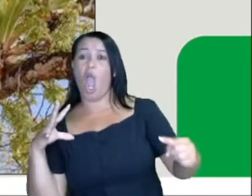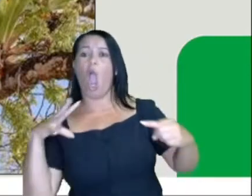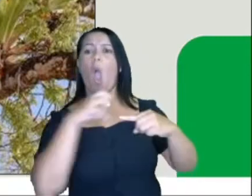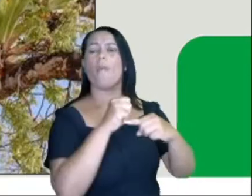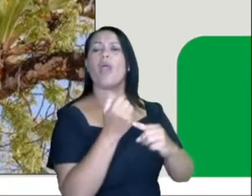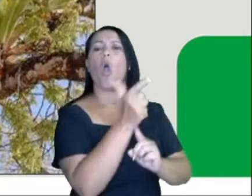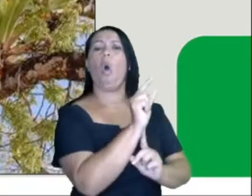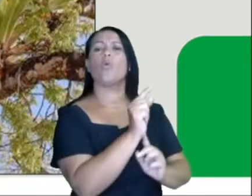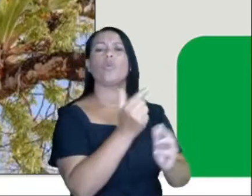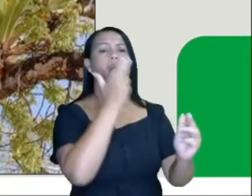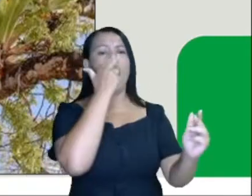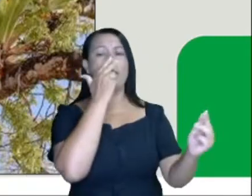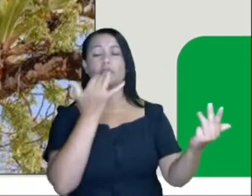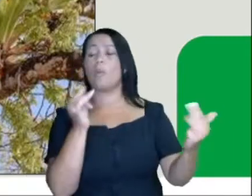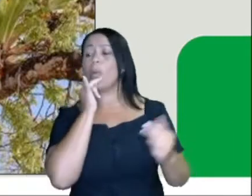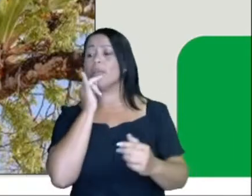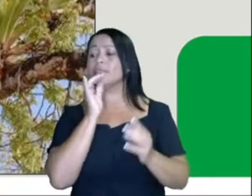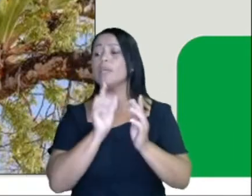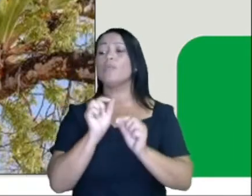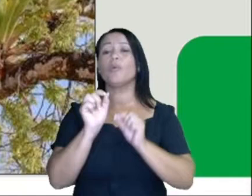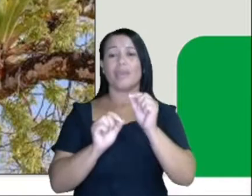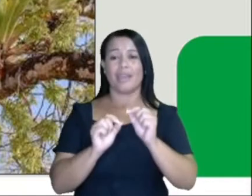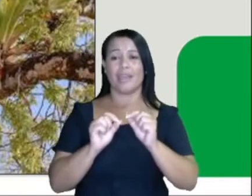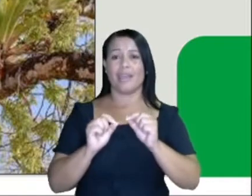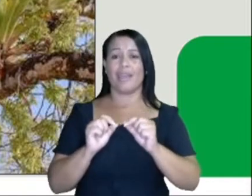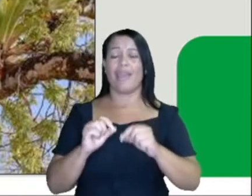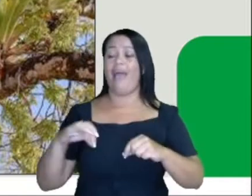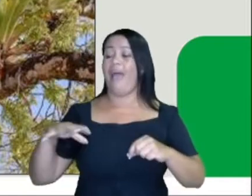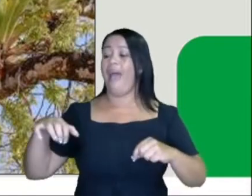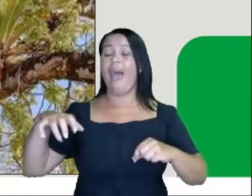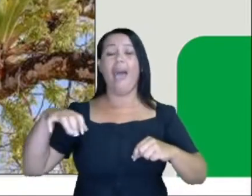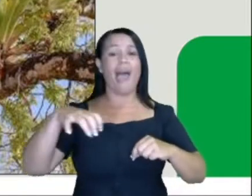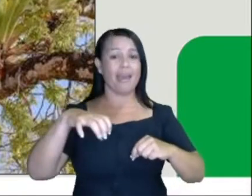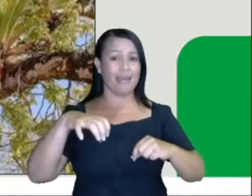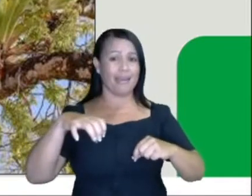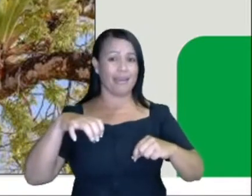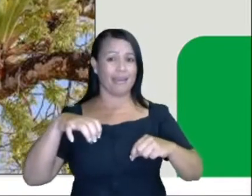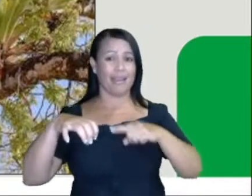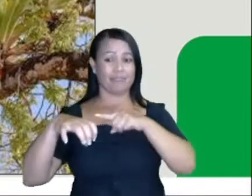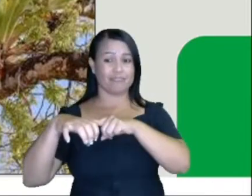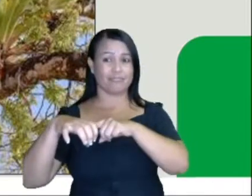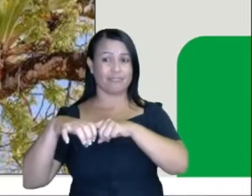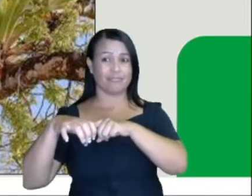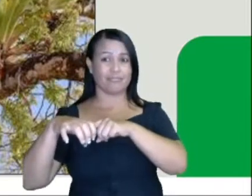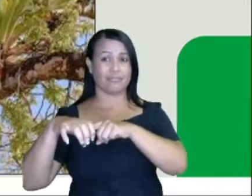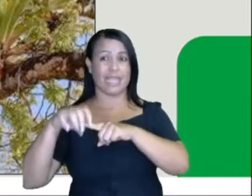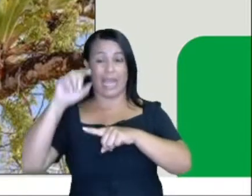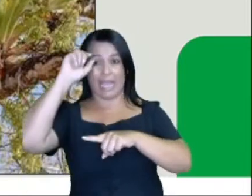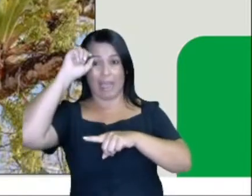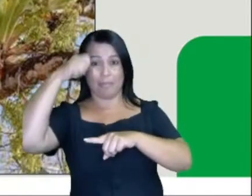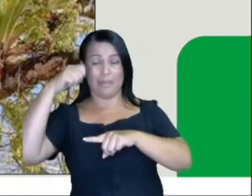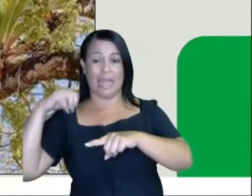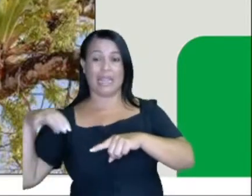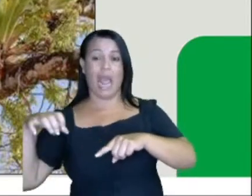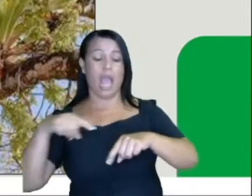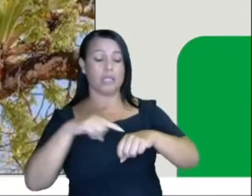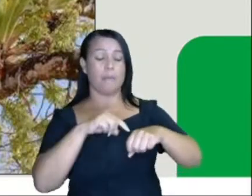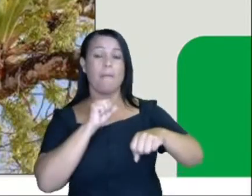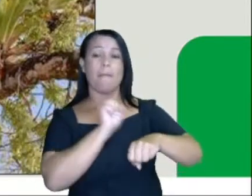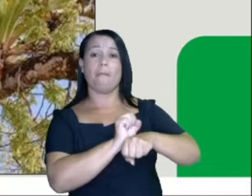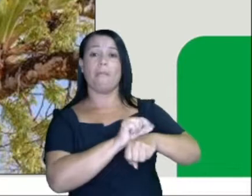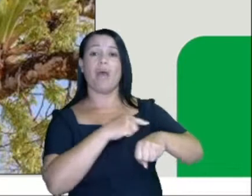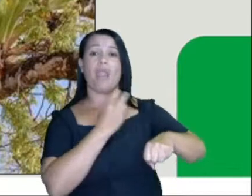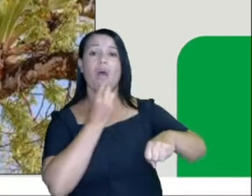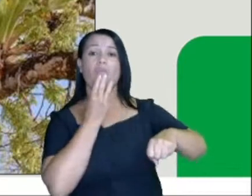espécie. Por exemplo, a aranha viúva negra, que ela espera o macho chegar próximo a ela,